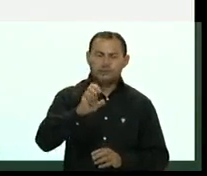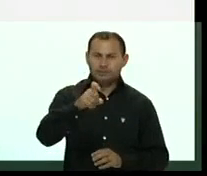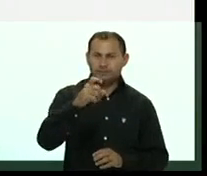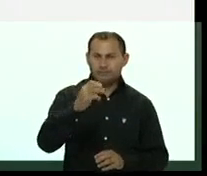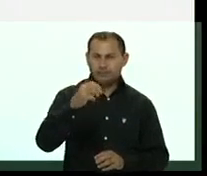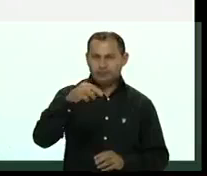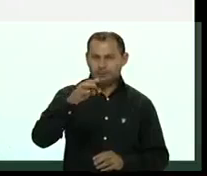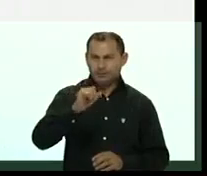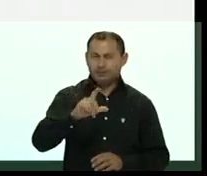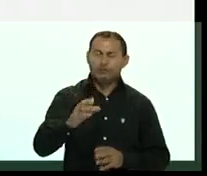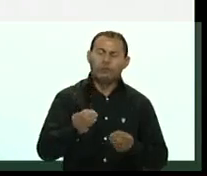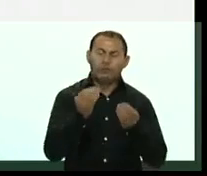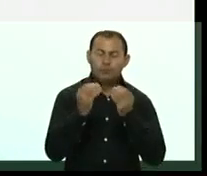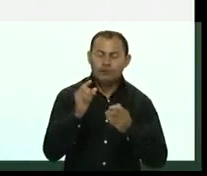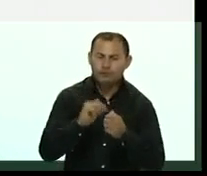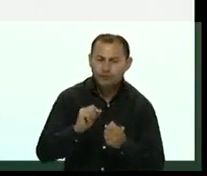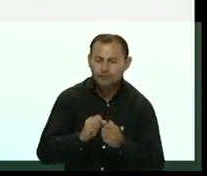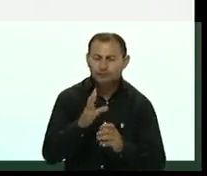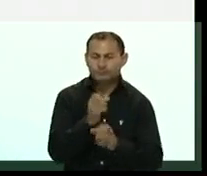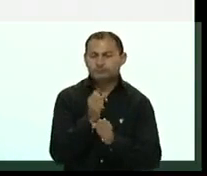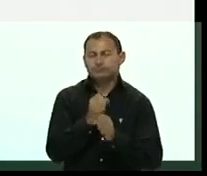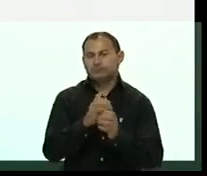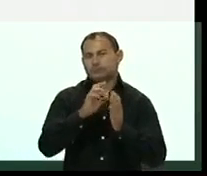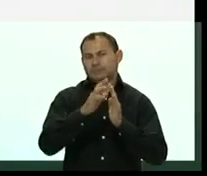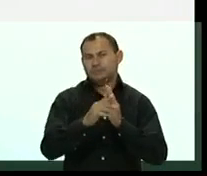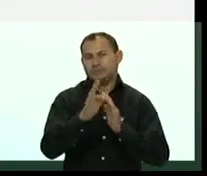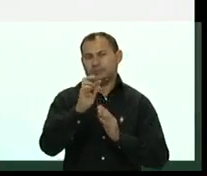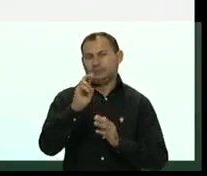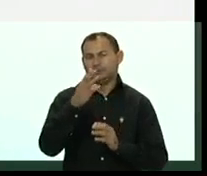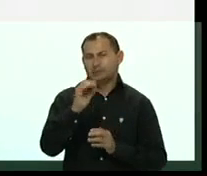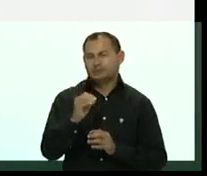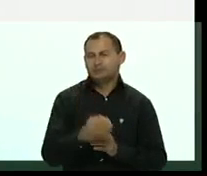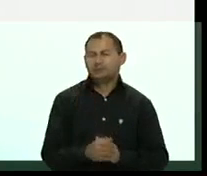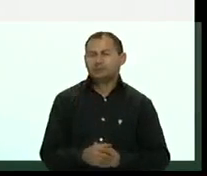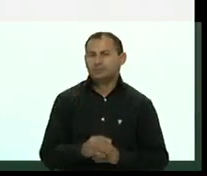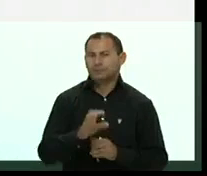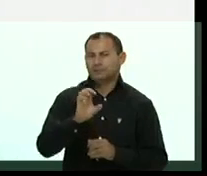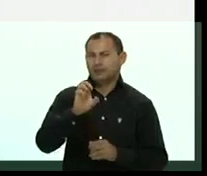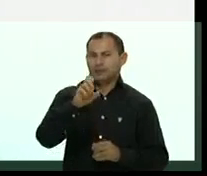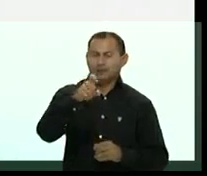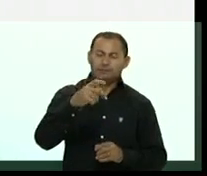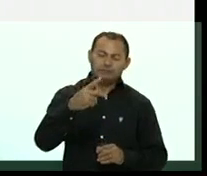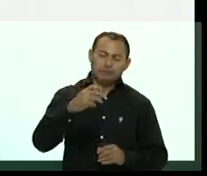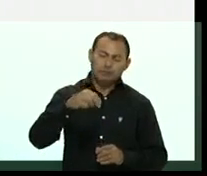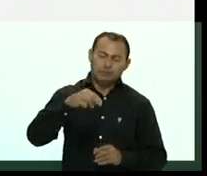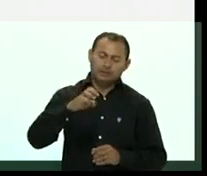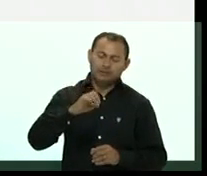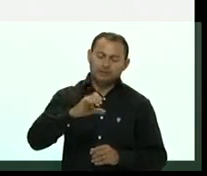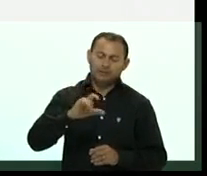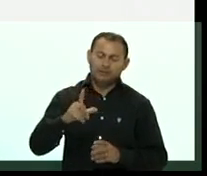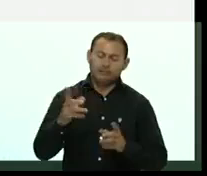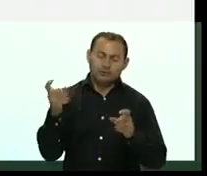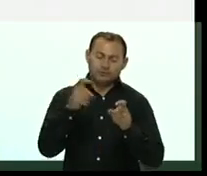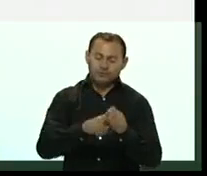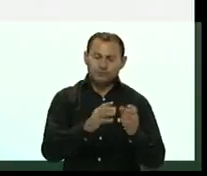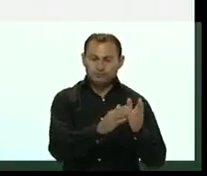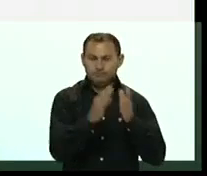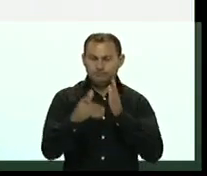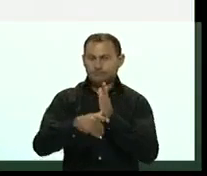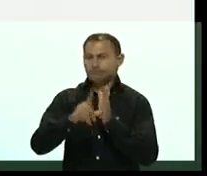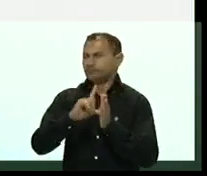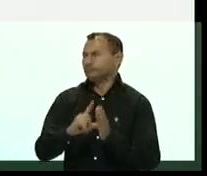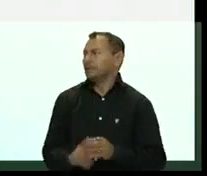exponencial. Como que eu faço para calcular a derivada da função exponencial? Quando eu volto lá para o meu slide